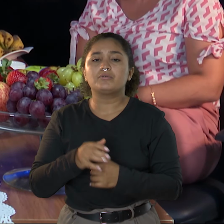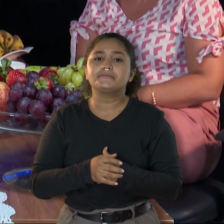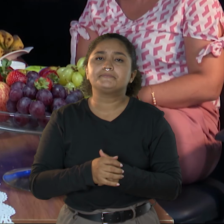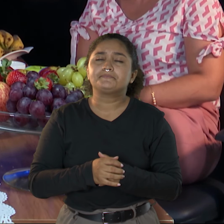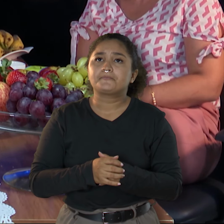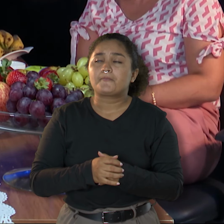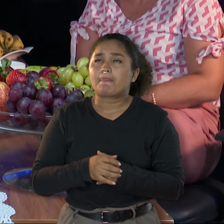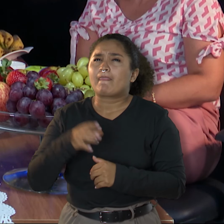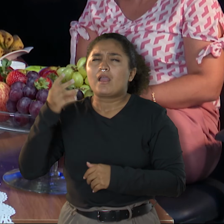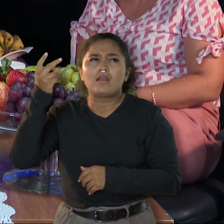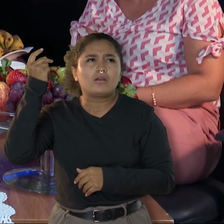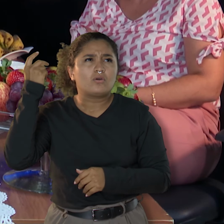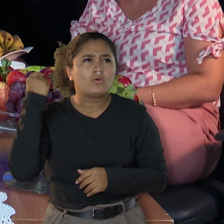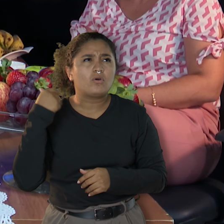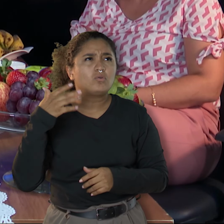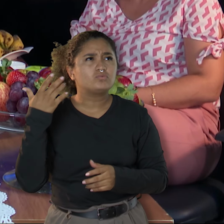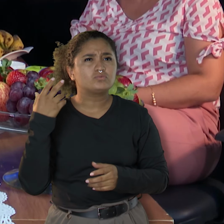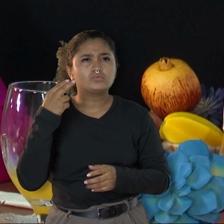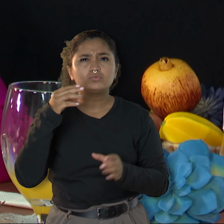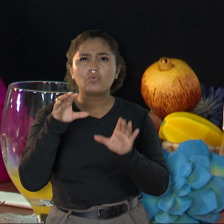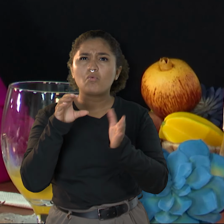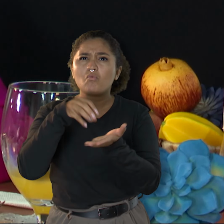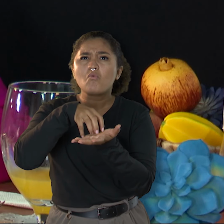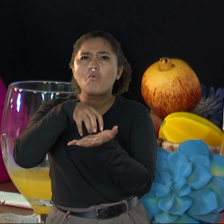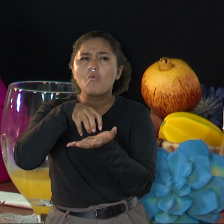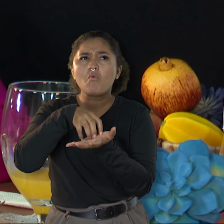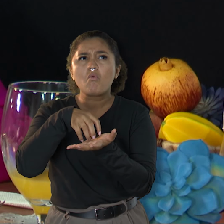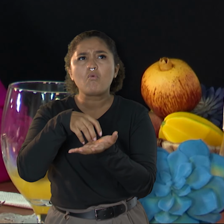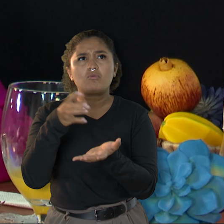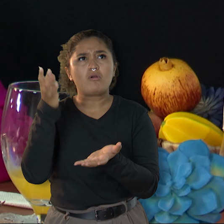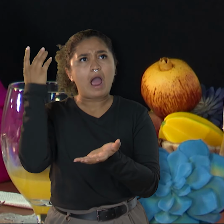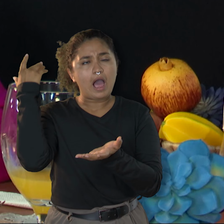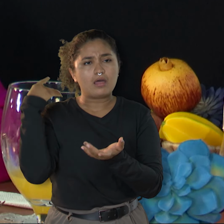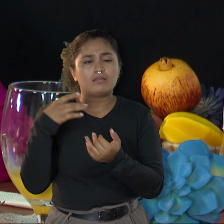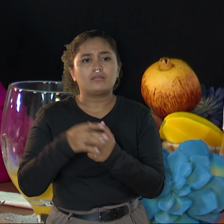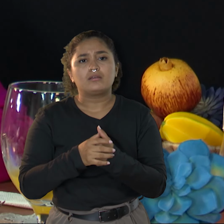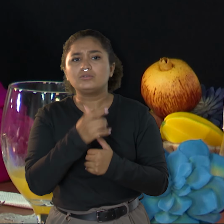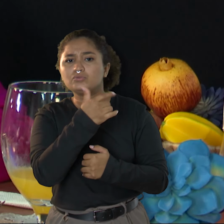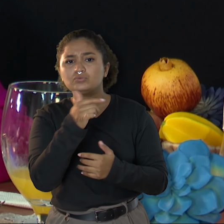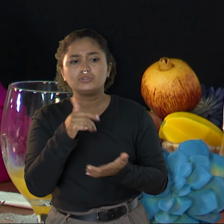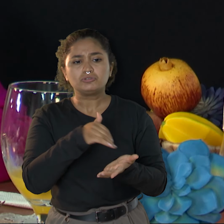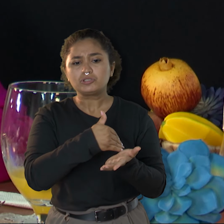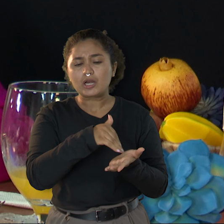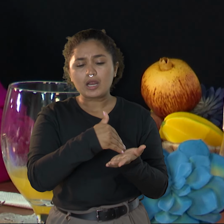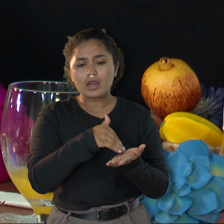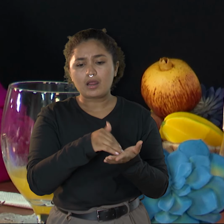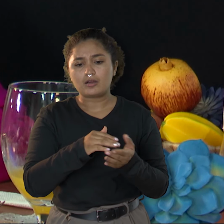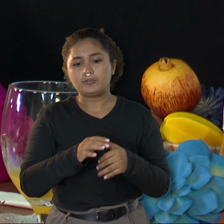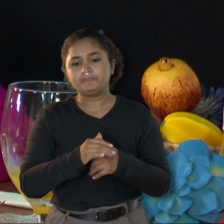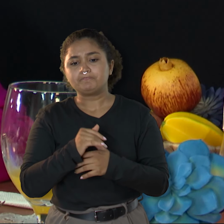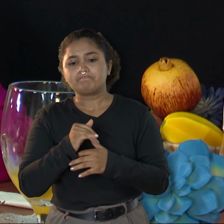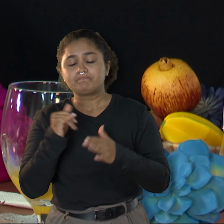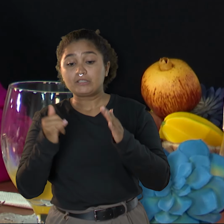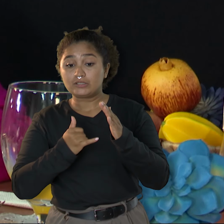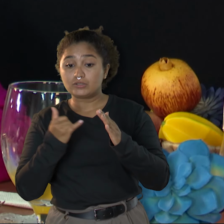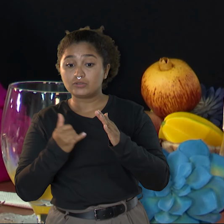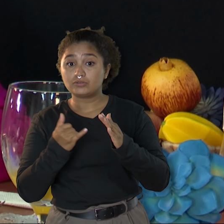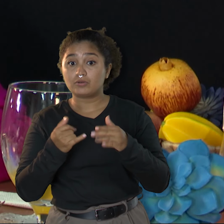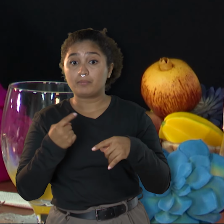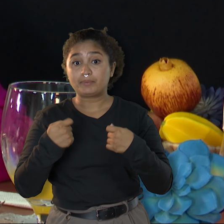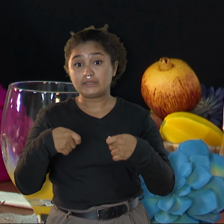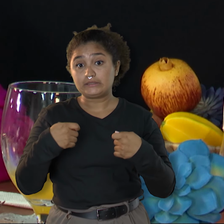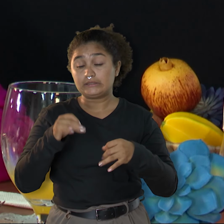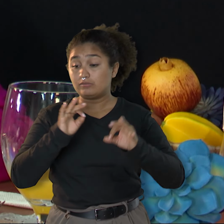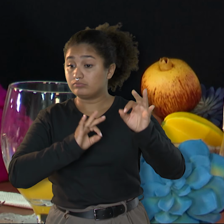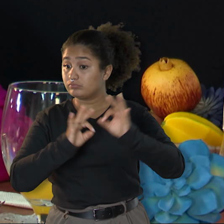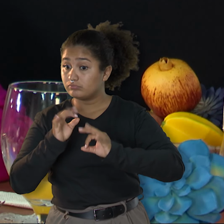situação? Como Quando é que eu era? assumi, era um núcleo antes de ser secretaria de gestão estratégica, né? Eu acho que não se tinha ainda uma maturidade institucional para saber que a estratégia ela tem que